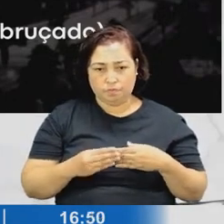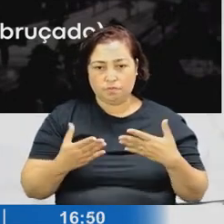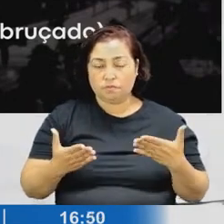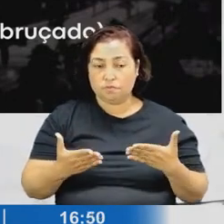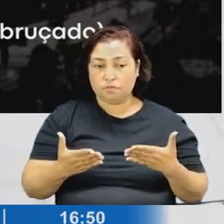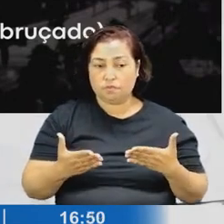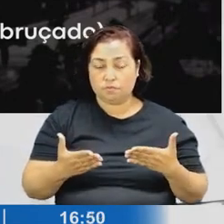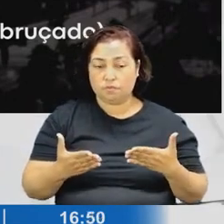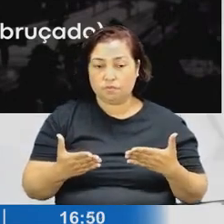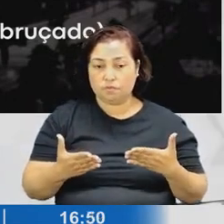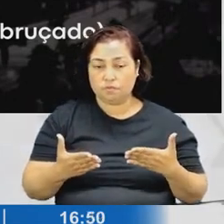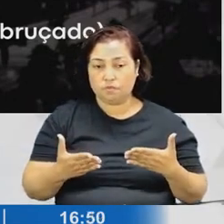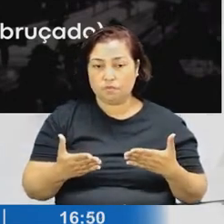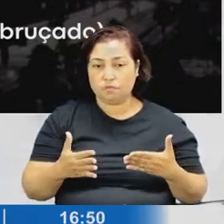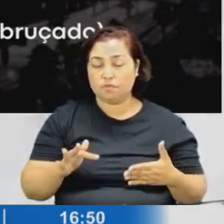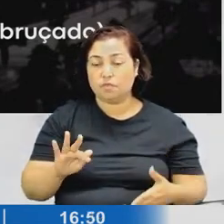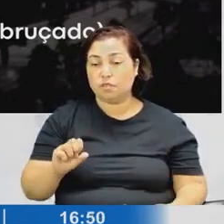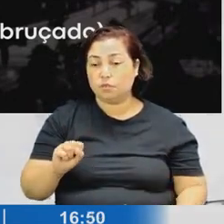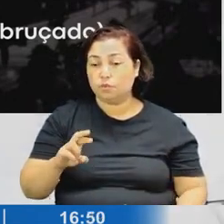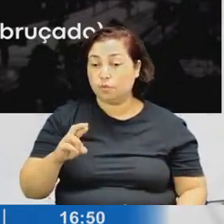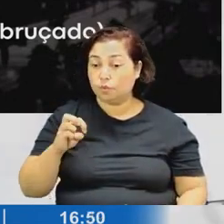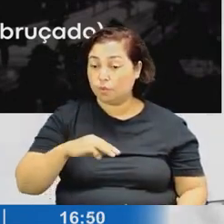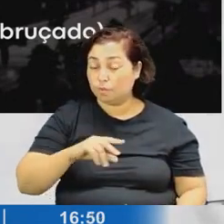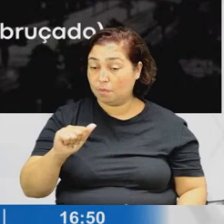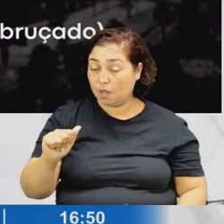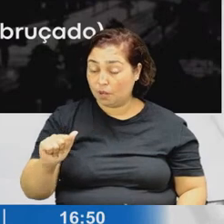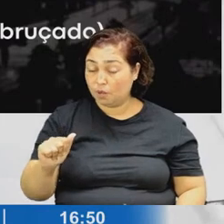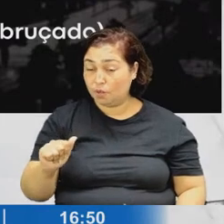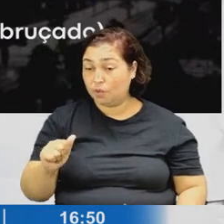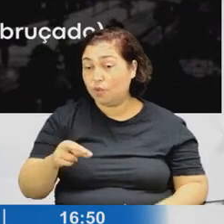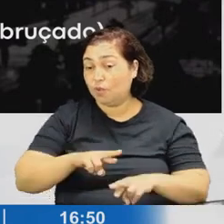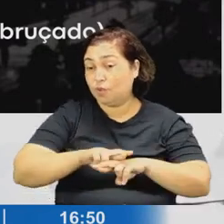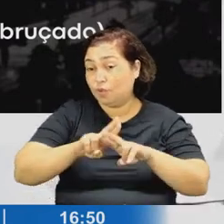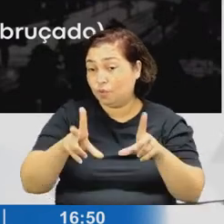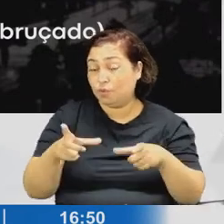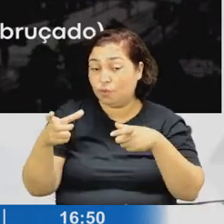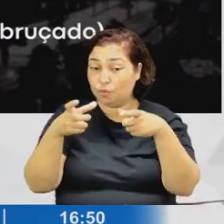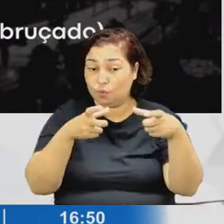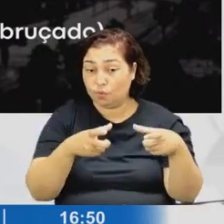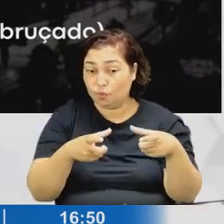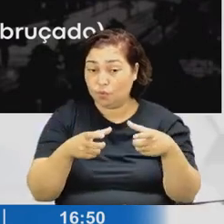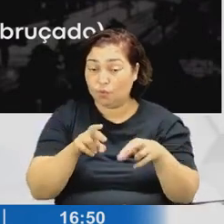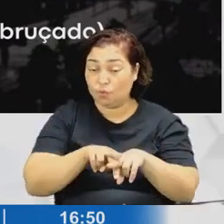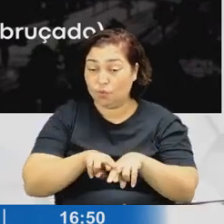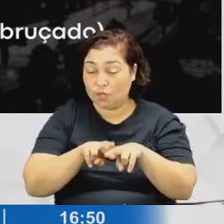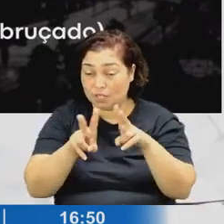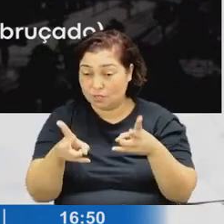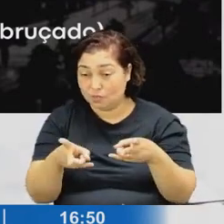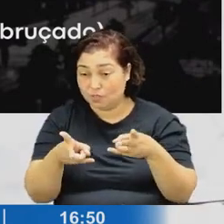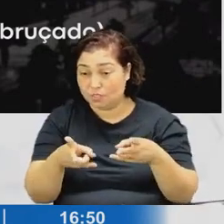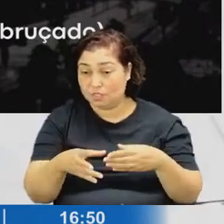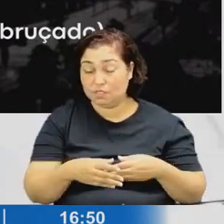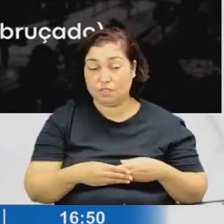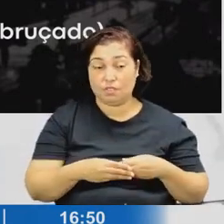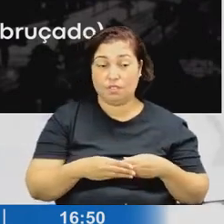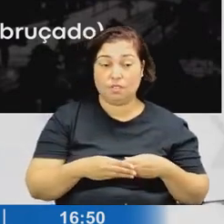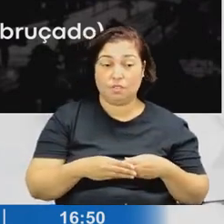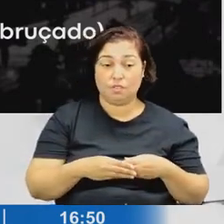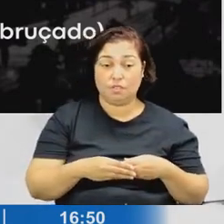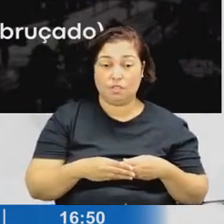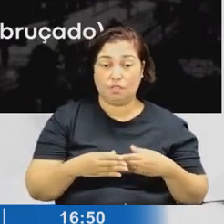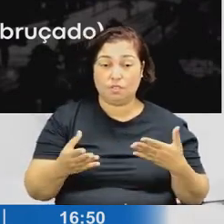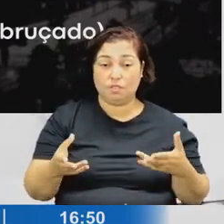então não informal sempre uma roupa diferente locais inusitados no submarino ele tava